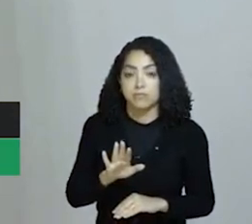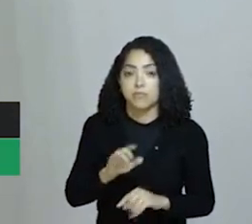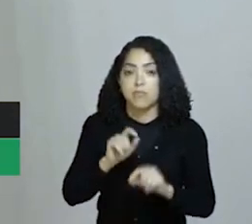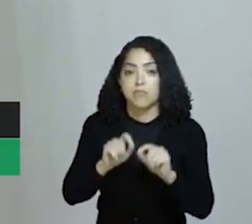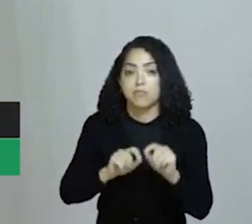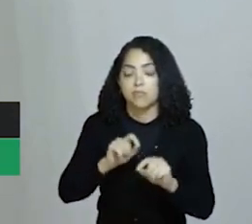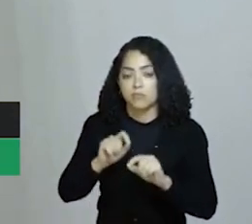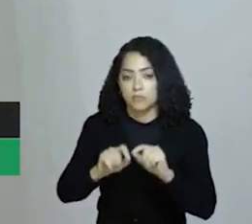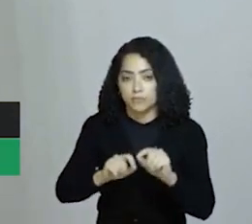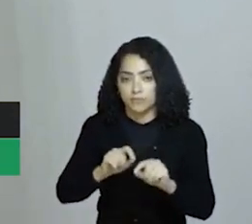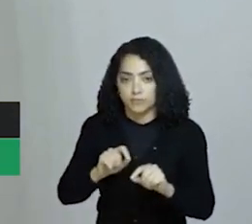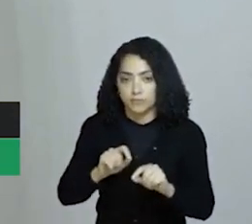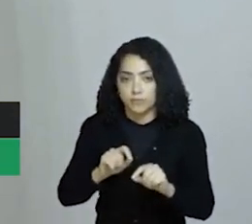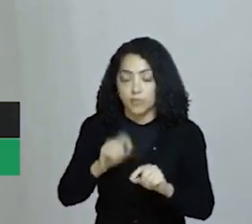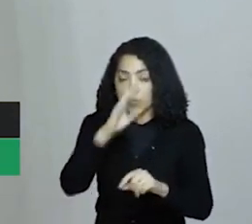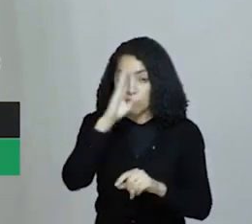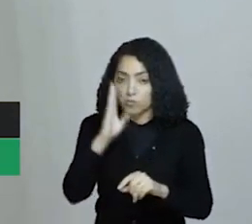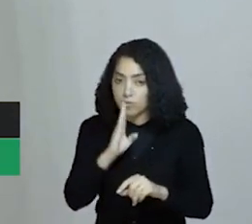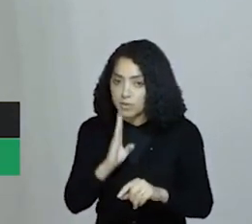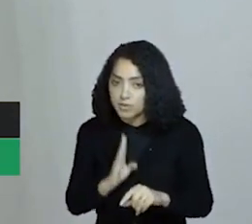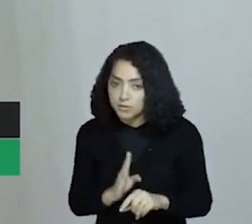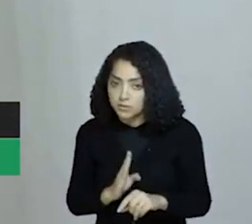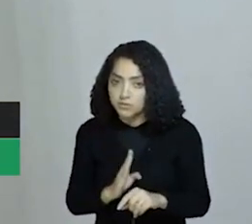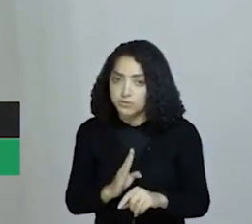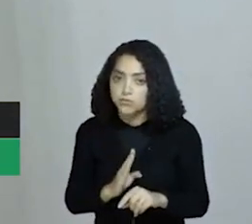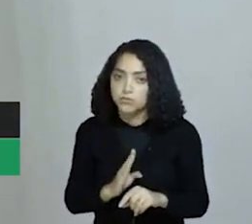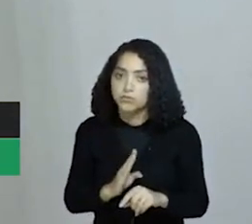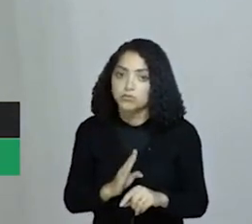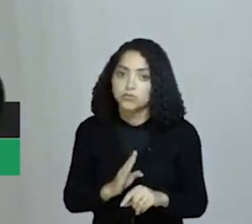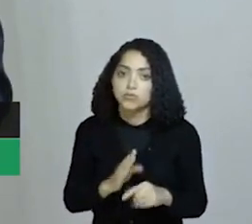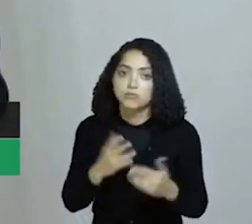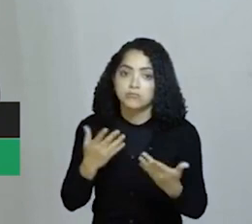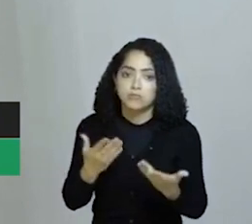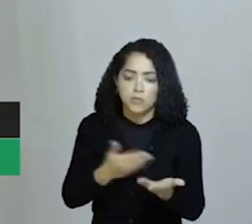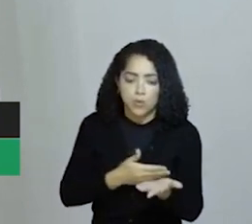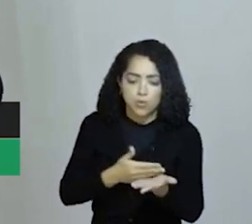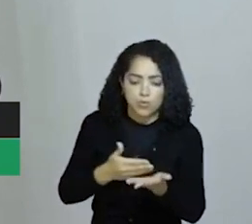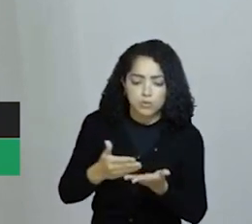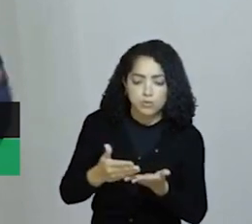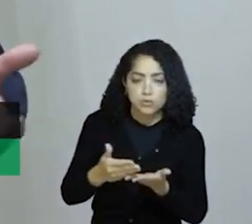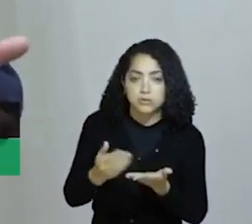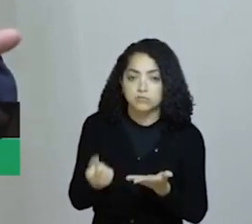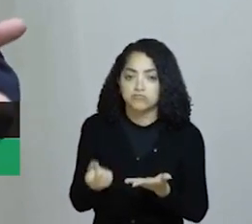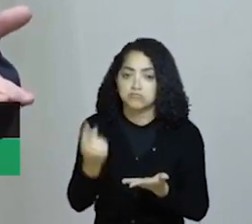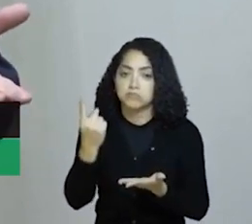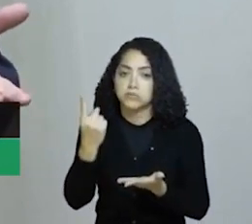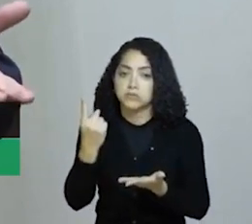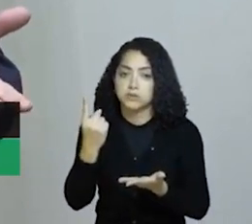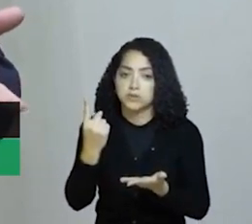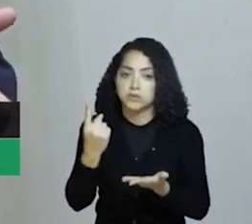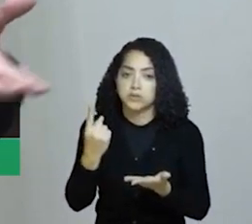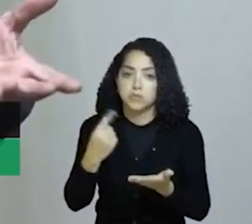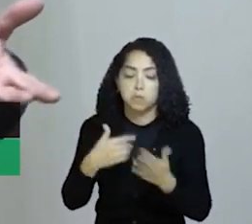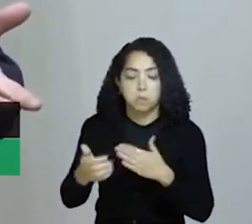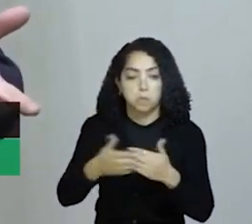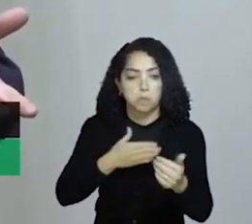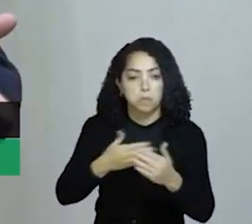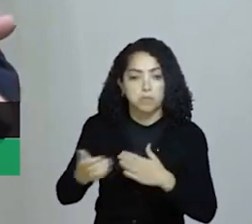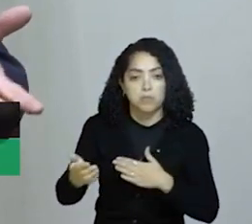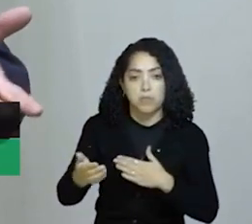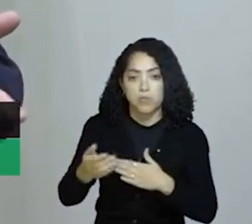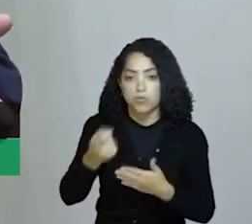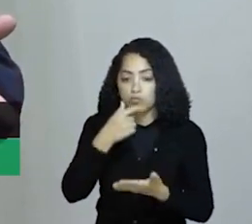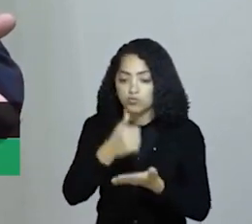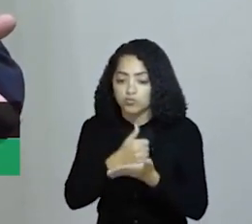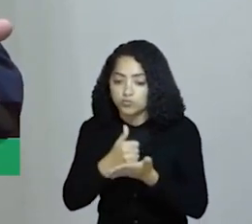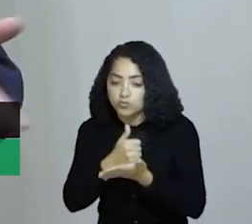que o Brasil entrou numa seara meio esquisita, porque qualquer uso de medicamento, será